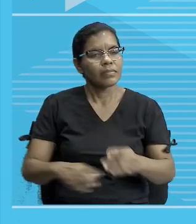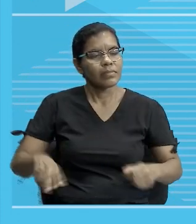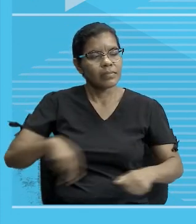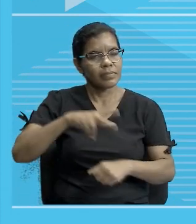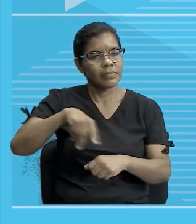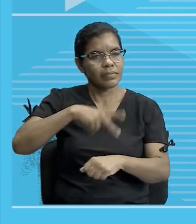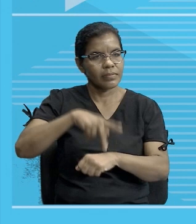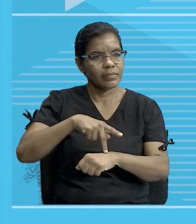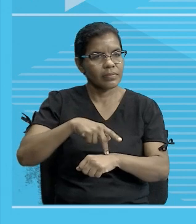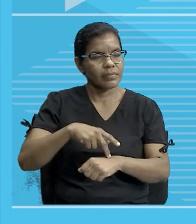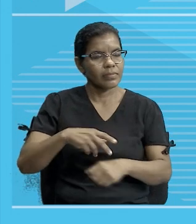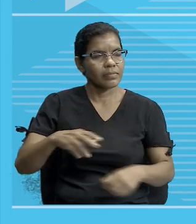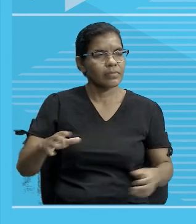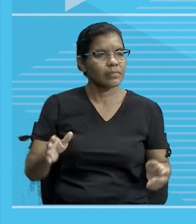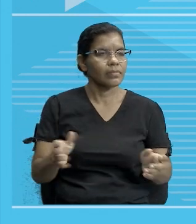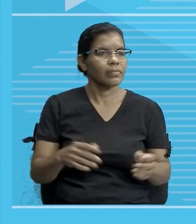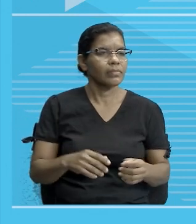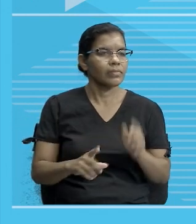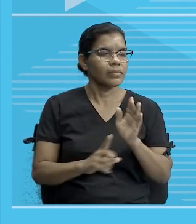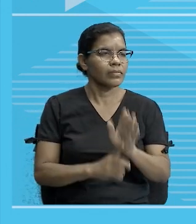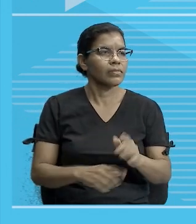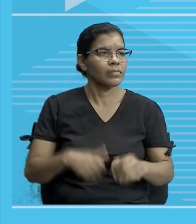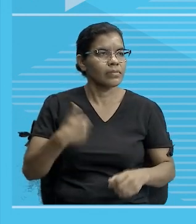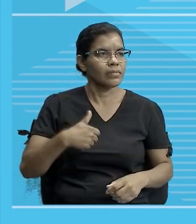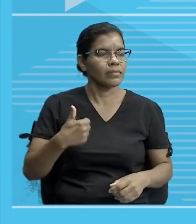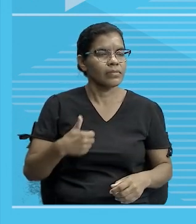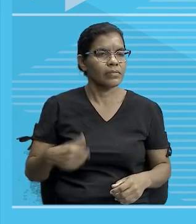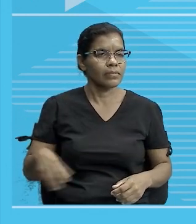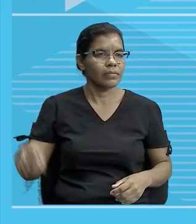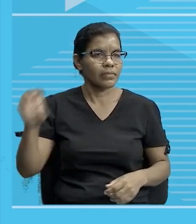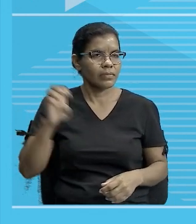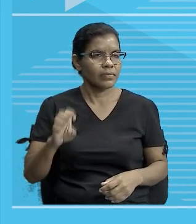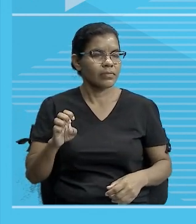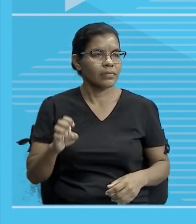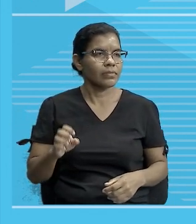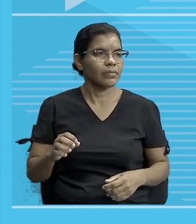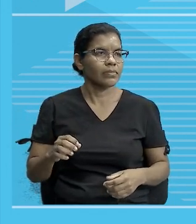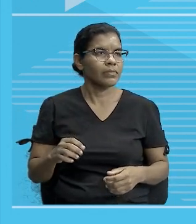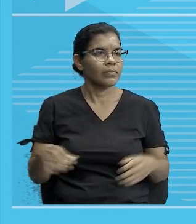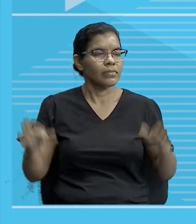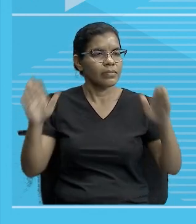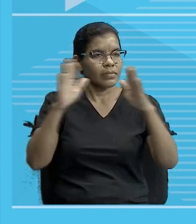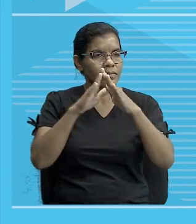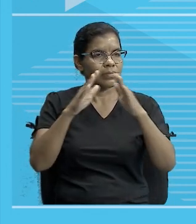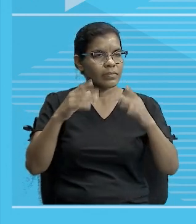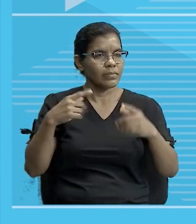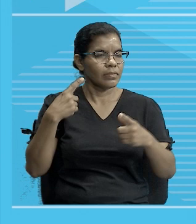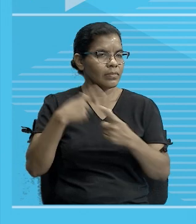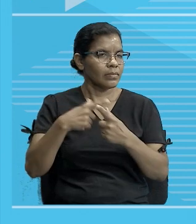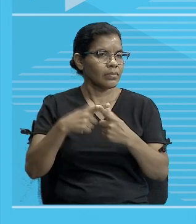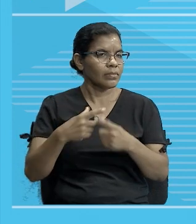país. São representantes do primeiro estado, os membros da igreja, do